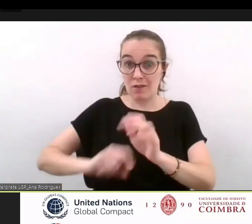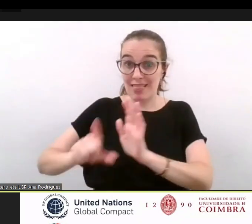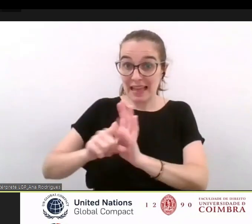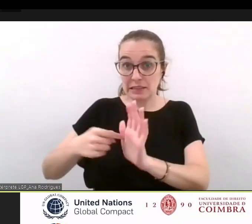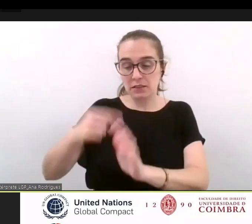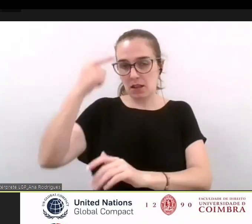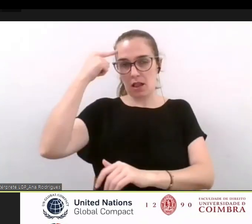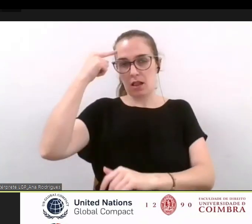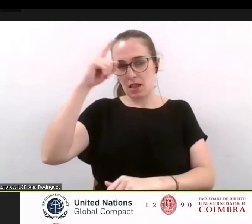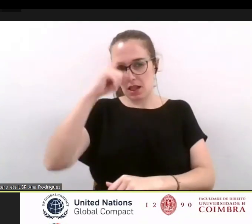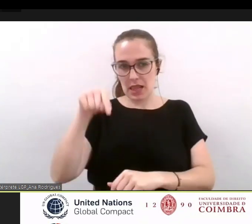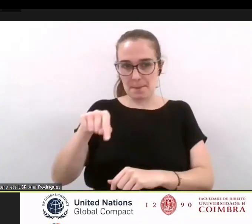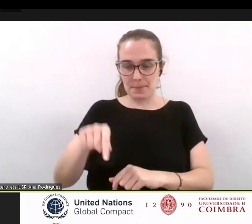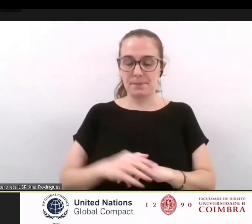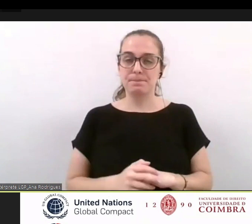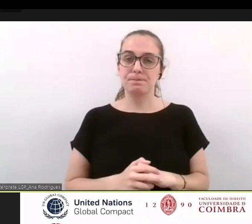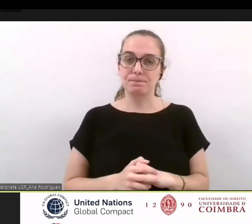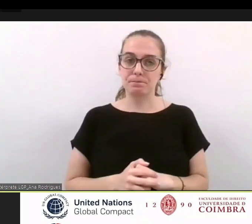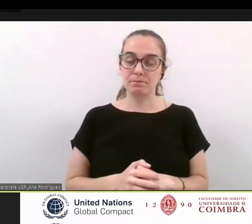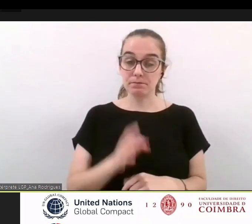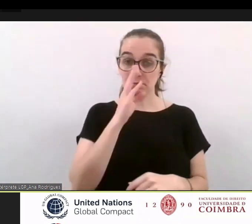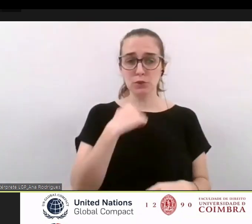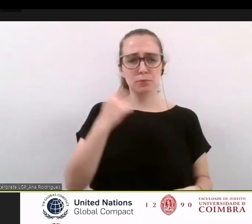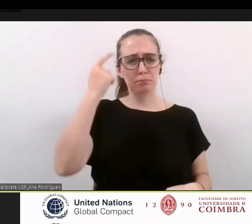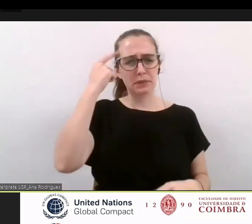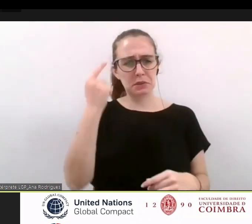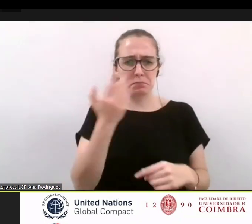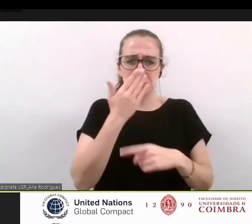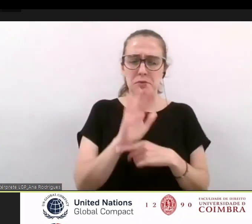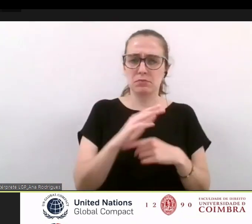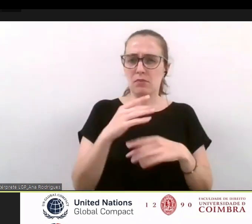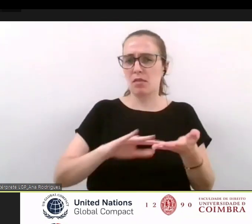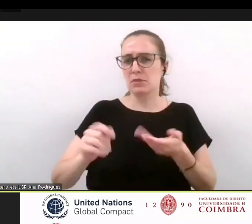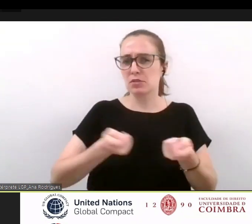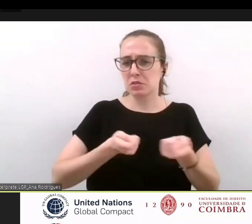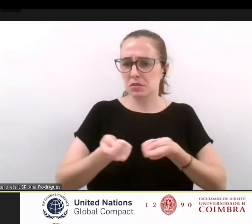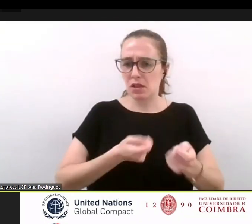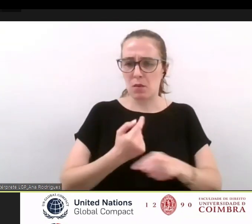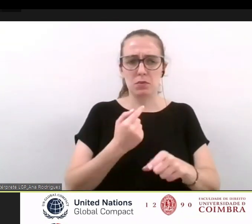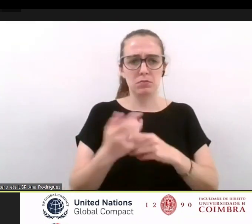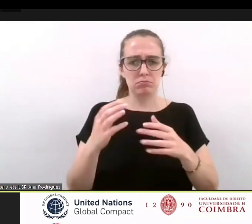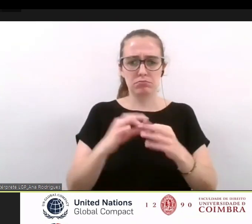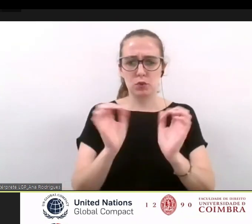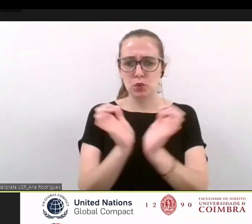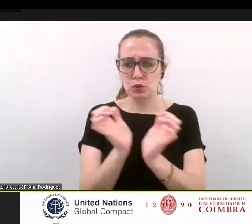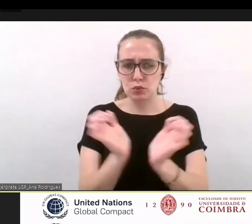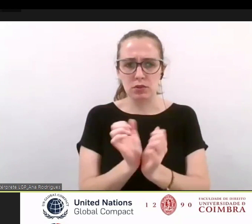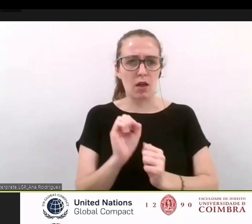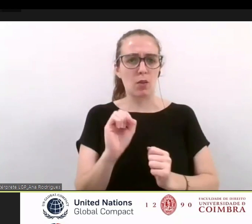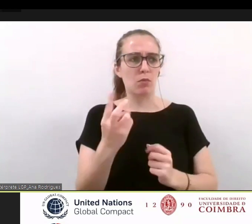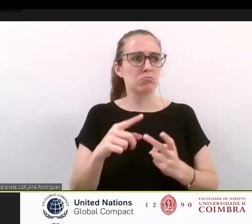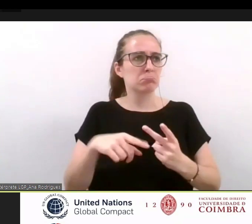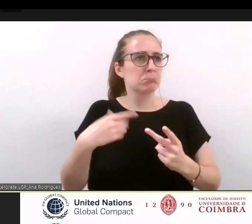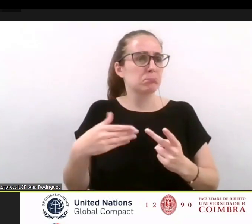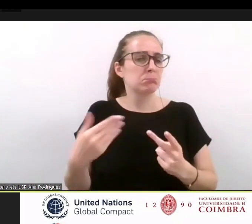nós pensarmos numa entidade da administração ligada, por exemplo, à segurança social ou ligada,